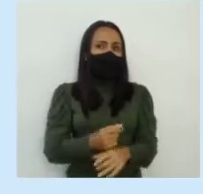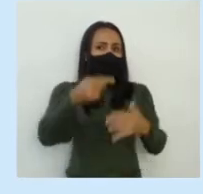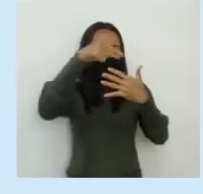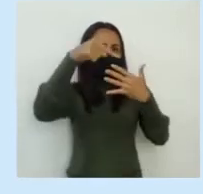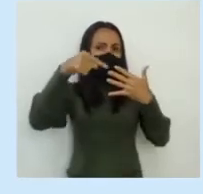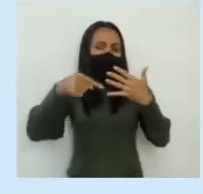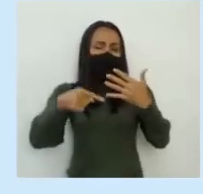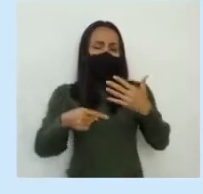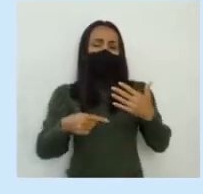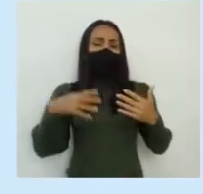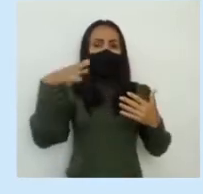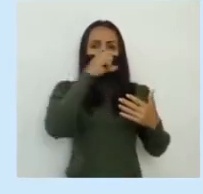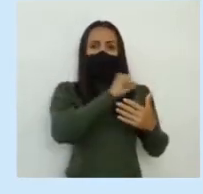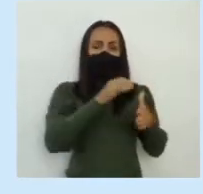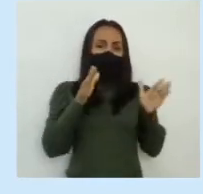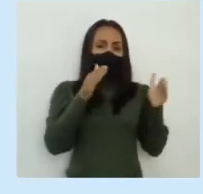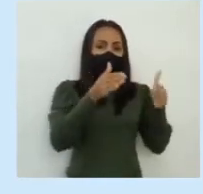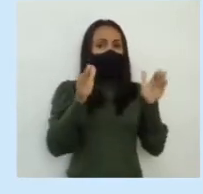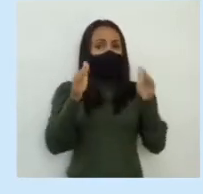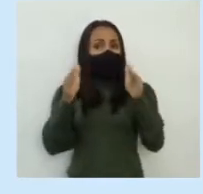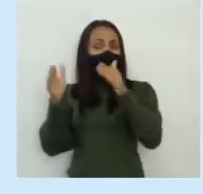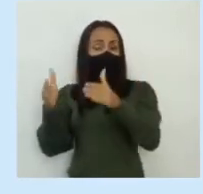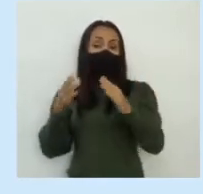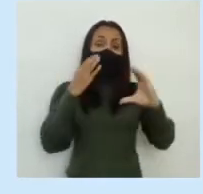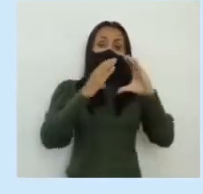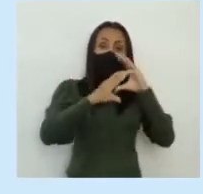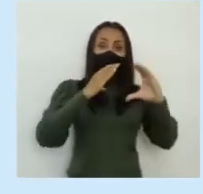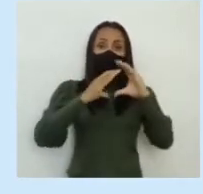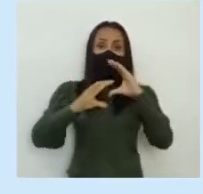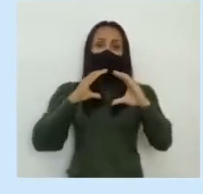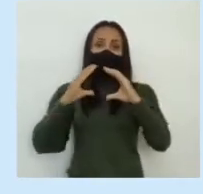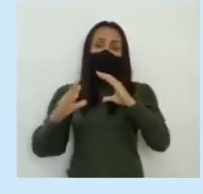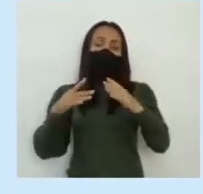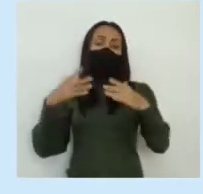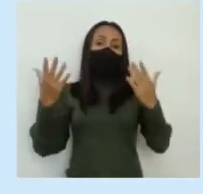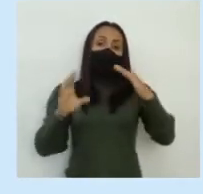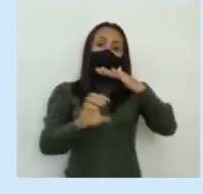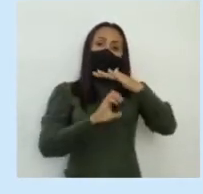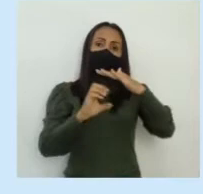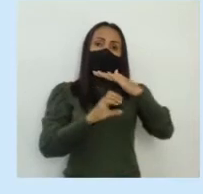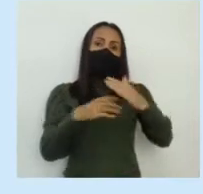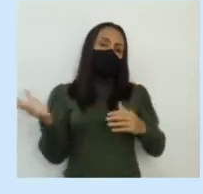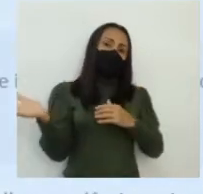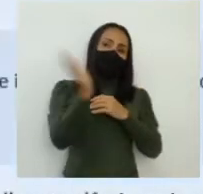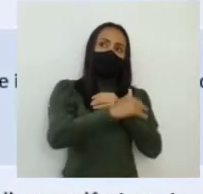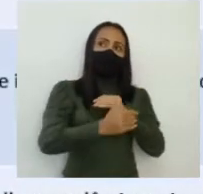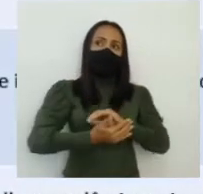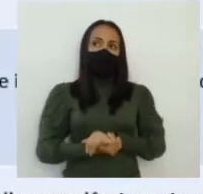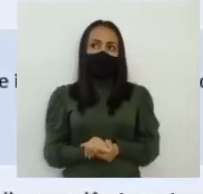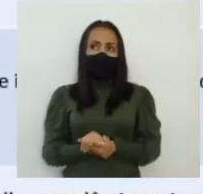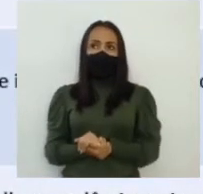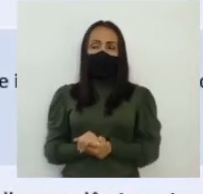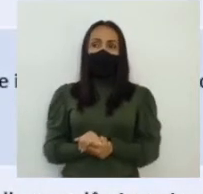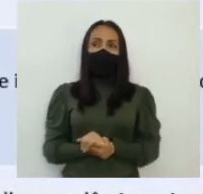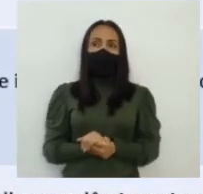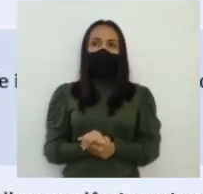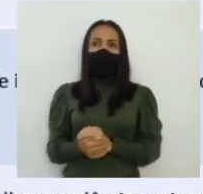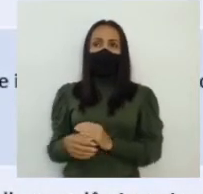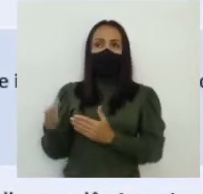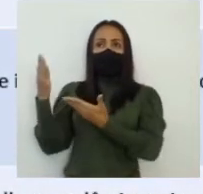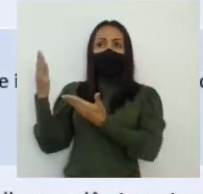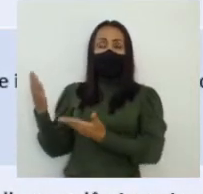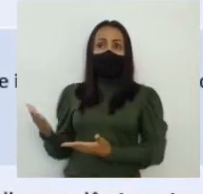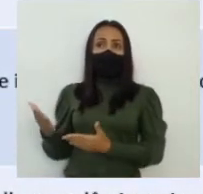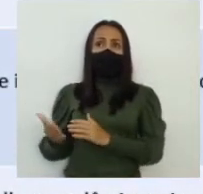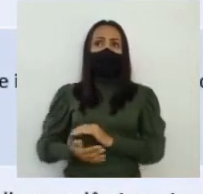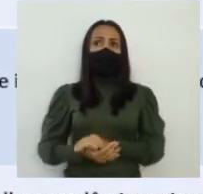rapidinho, específicos da comunicação na unidade informacional. Então acompanha comigo aqui no slide. A gente vê